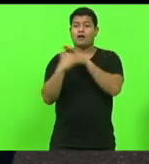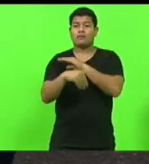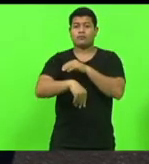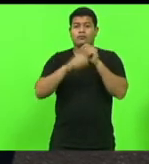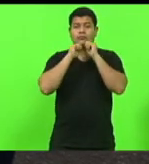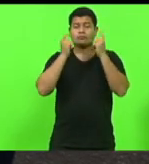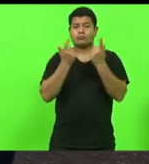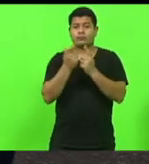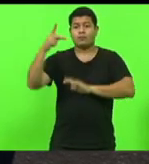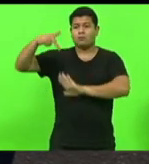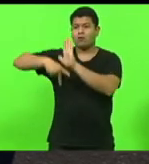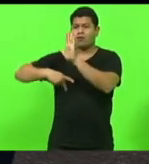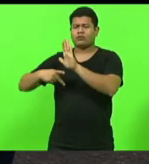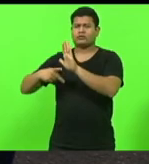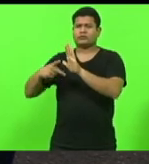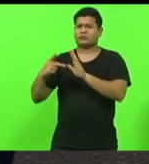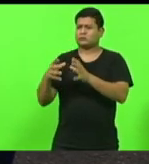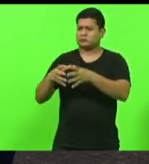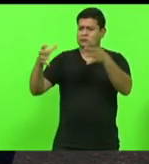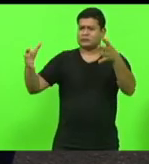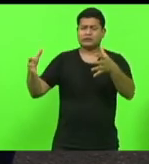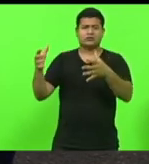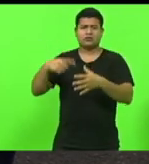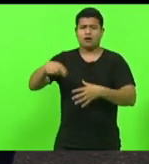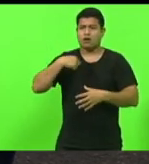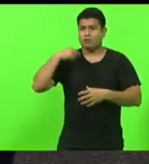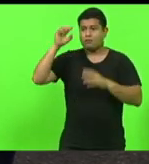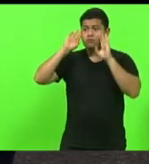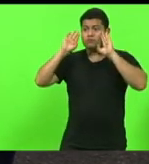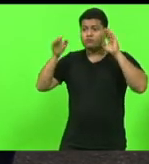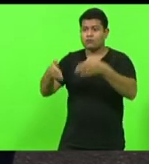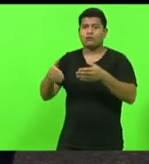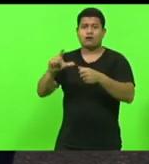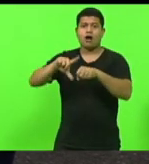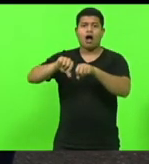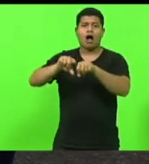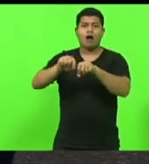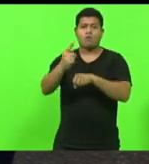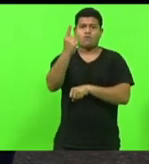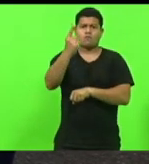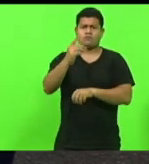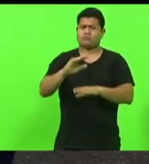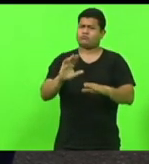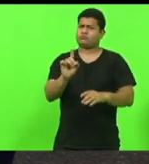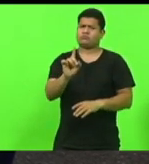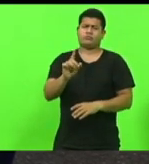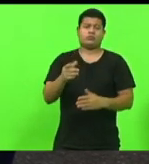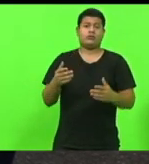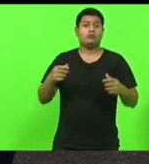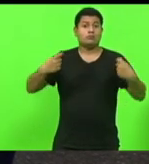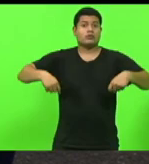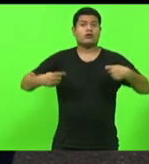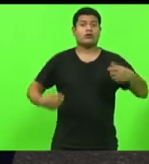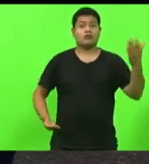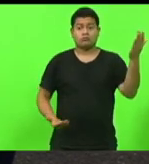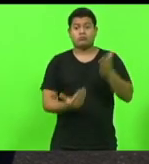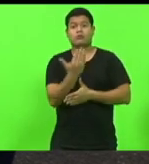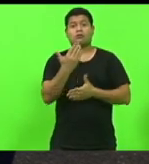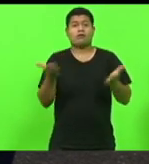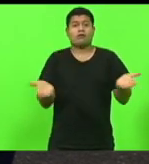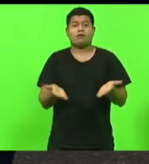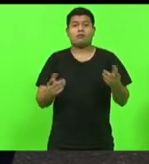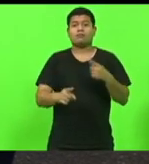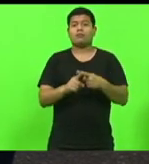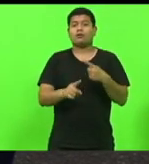nos ater apenas um artigo desse projeto e ele precisa ser aprovado no dia de hoje porque